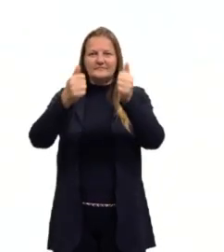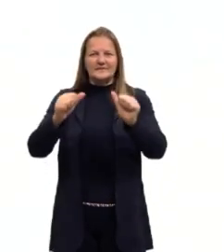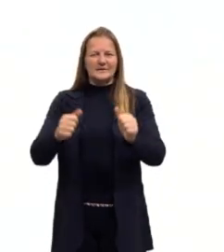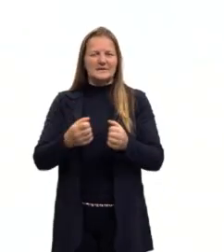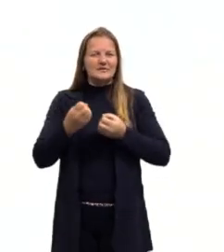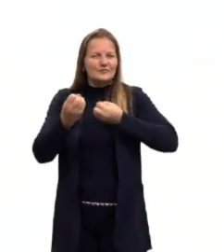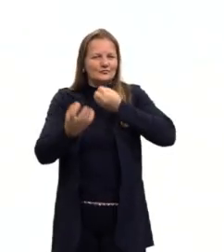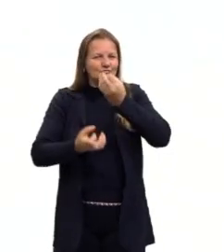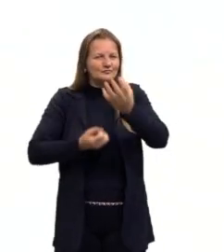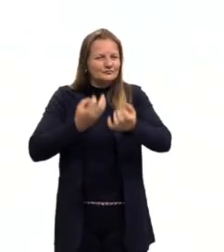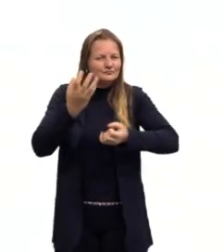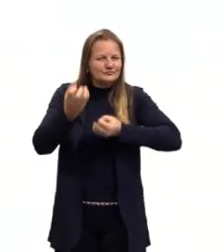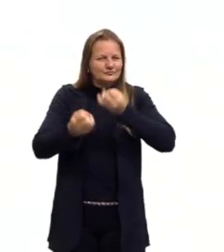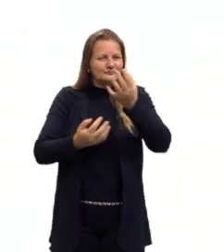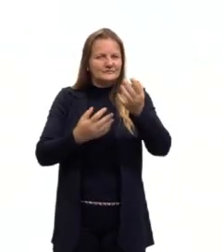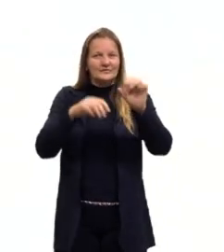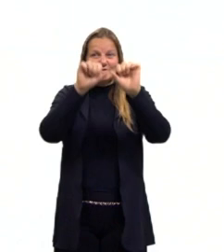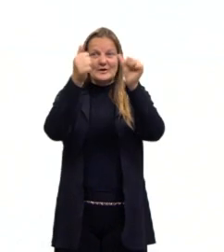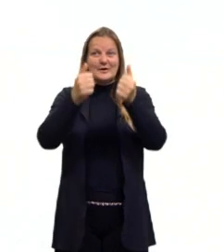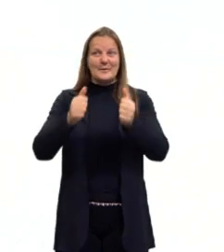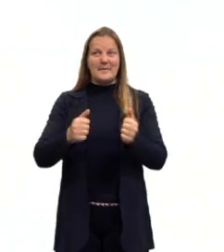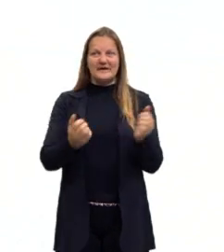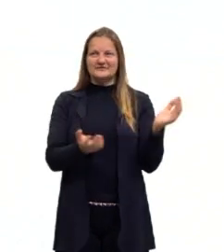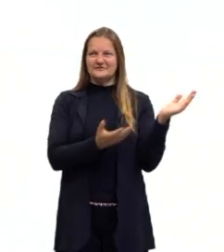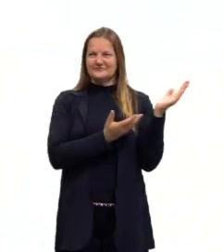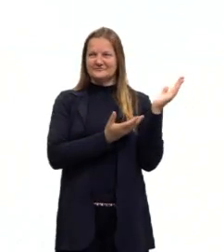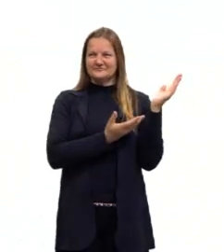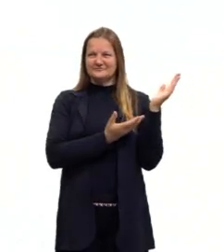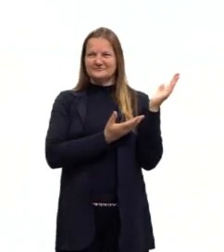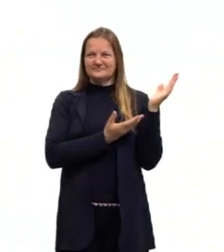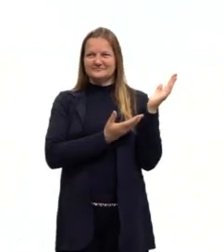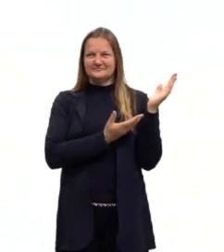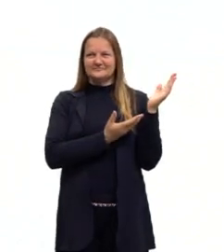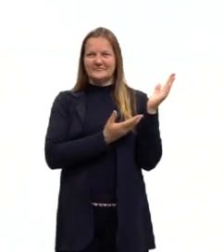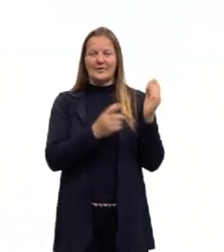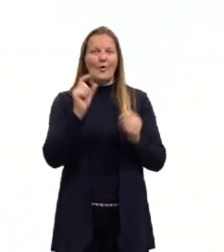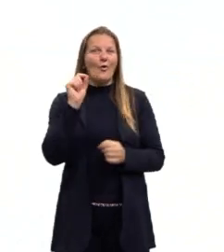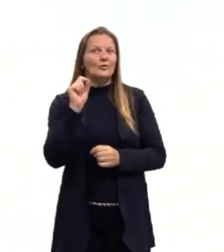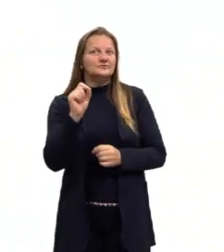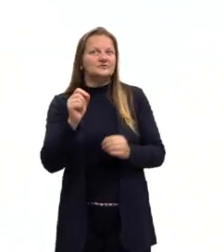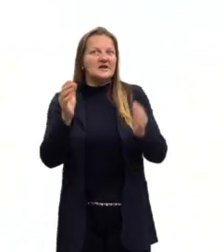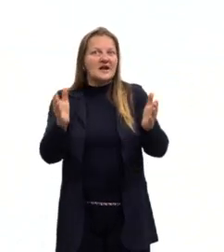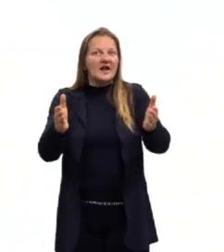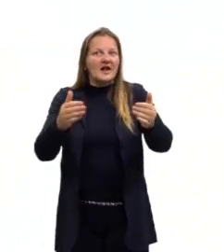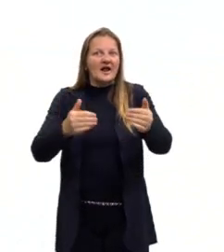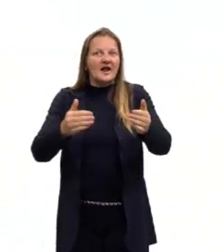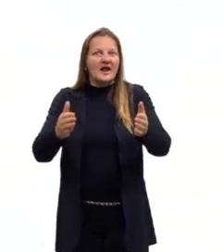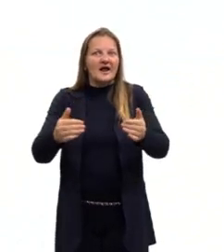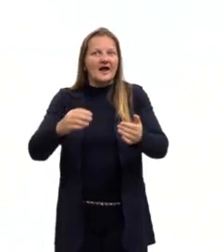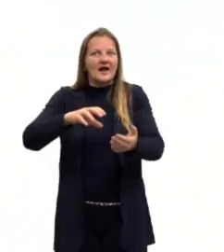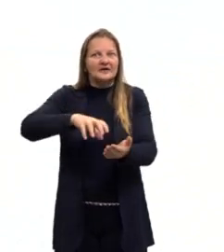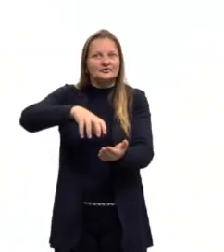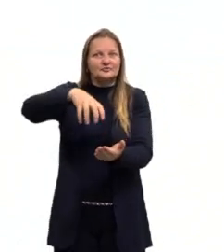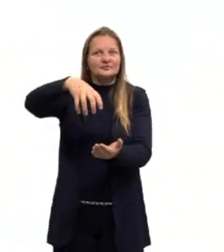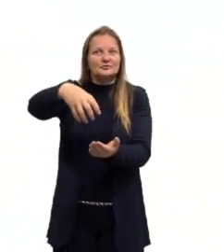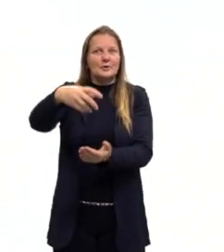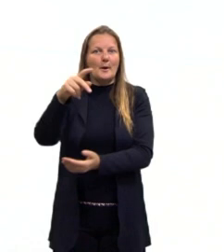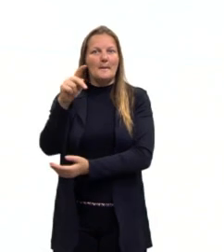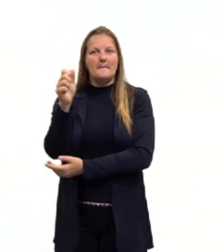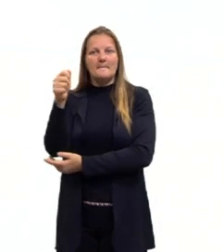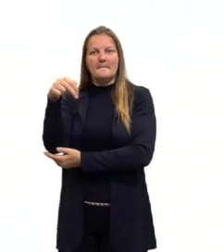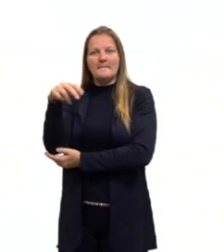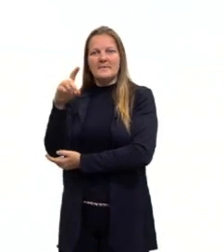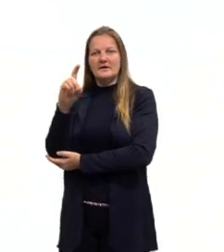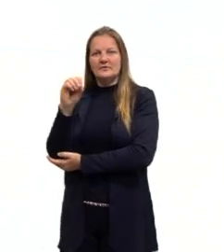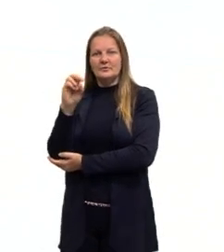sempre falam aqui nas nossas aulas de redação nós temos hoje a Caixa de Pandora a nossa primeira